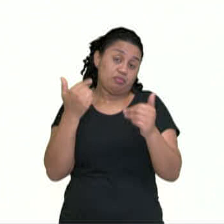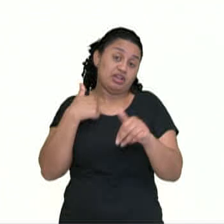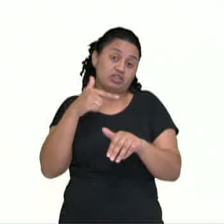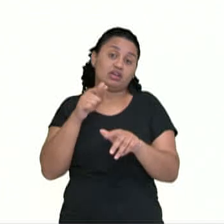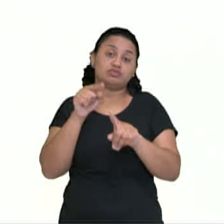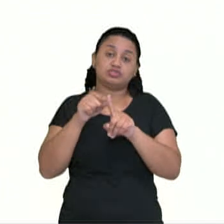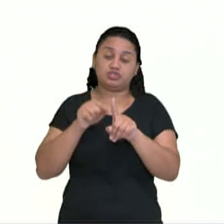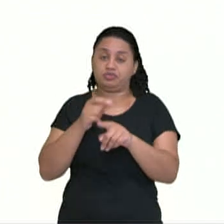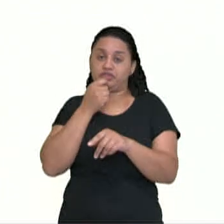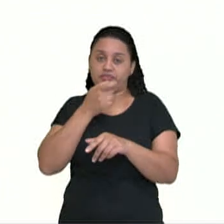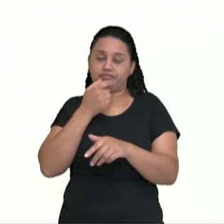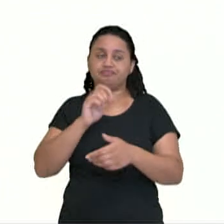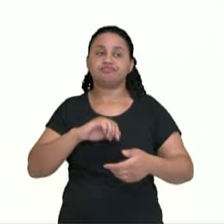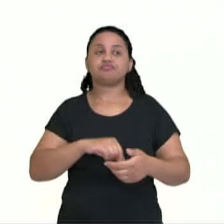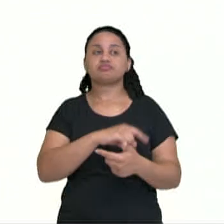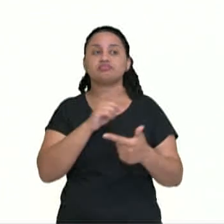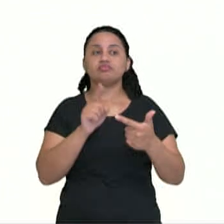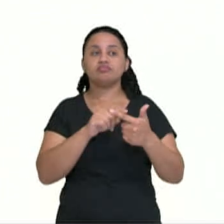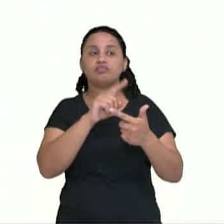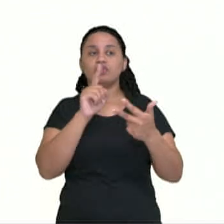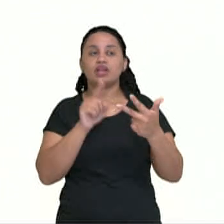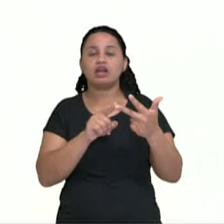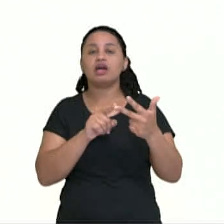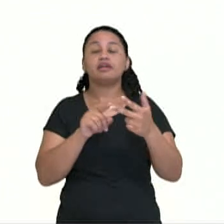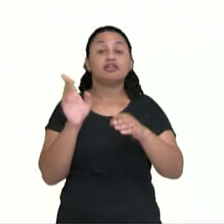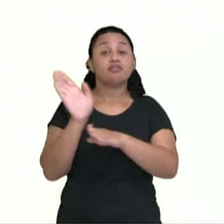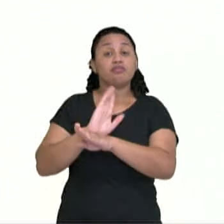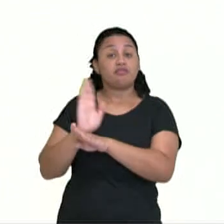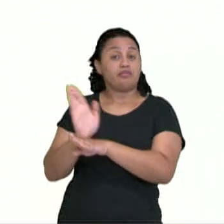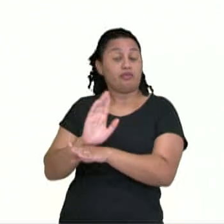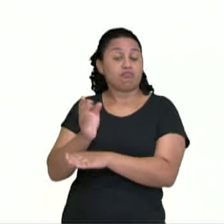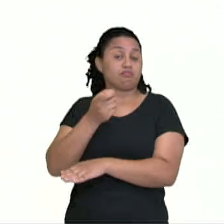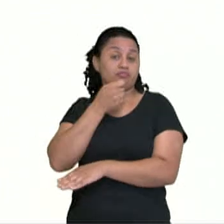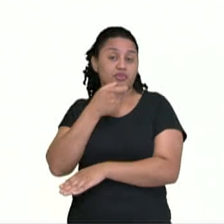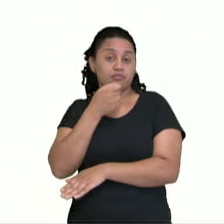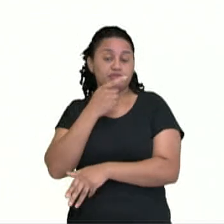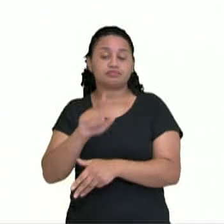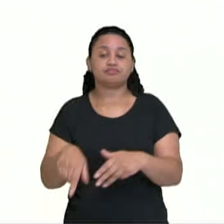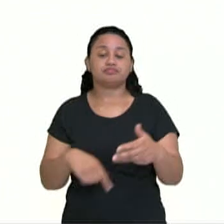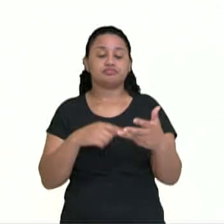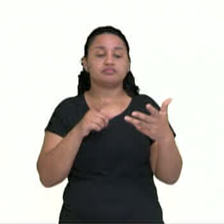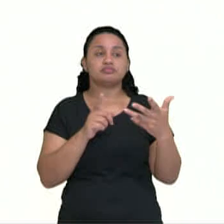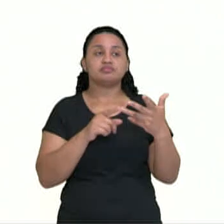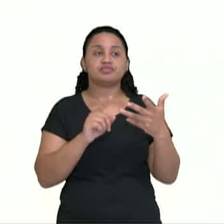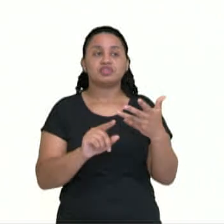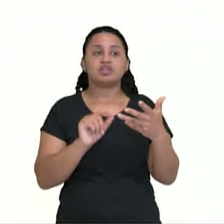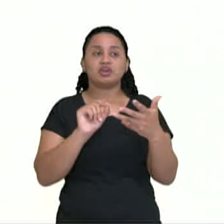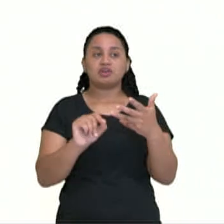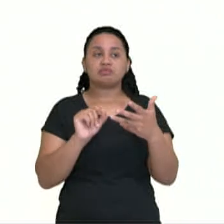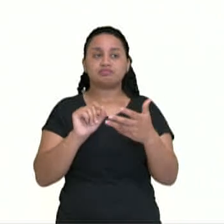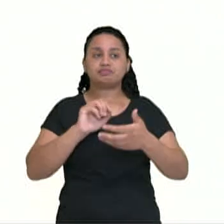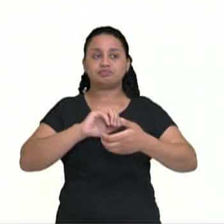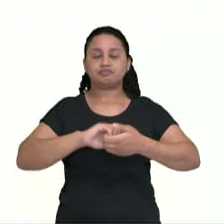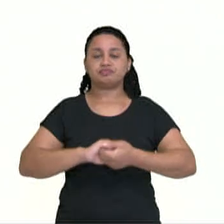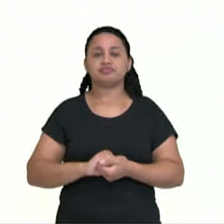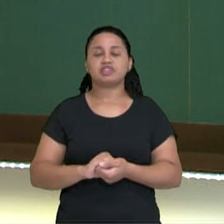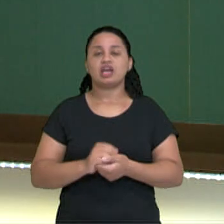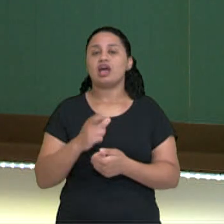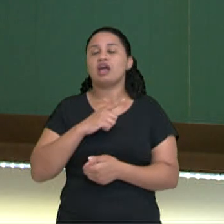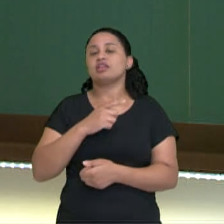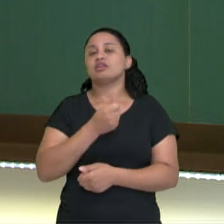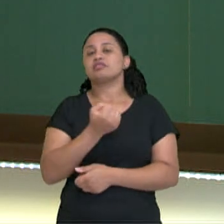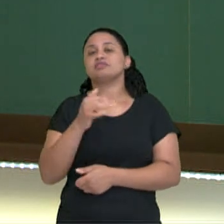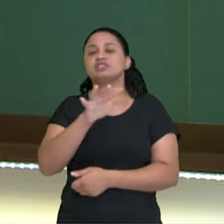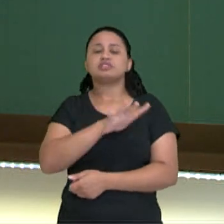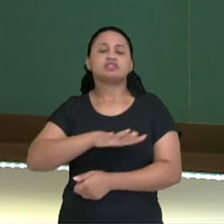de humor. Comedy filmes, os filmes de comédia. Real or funny situations, as situações